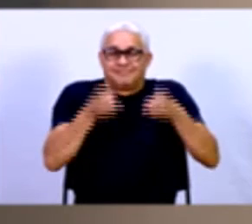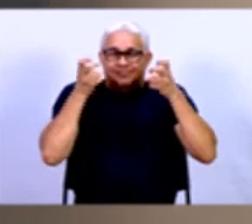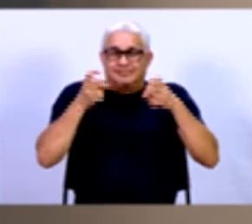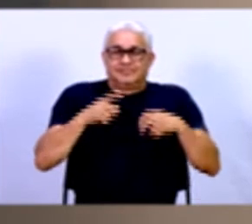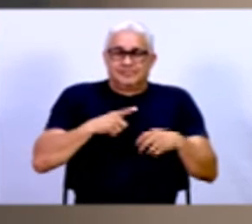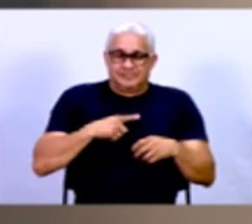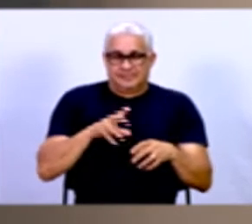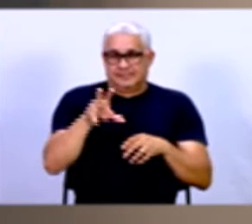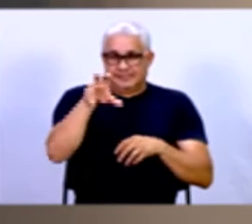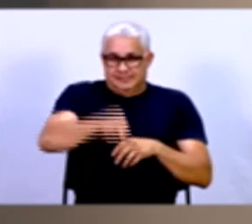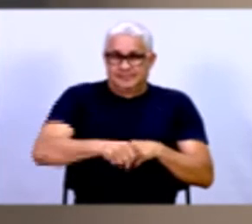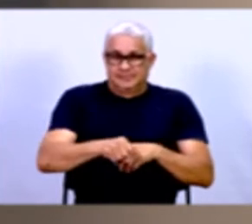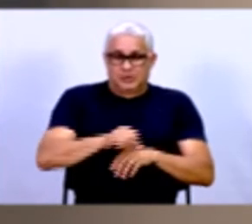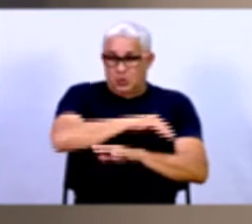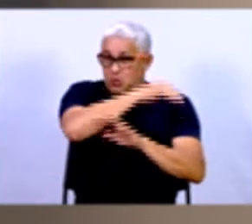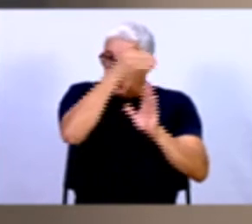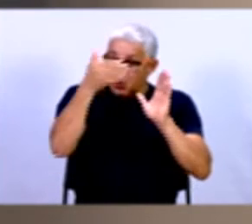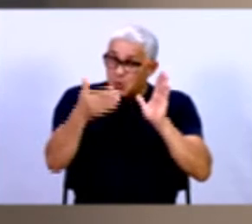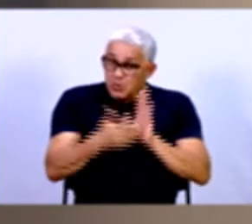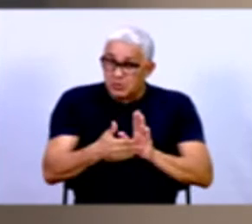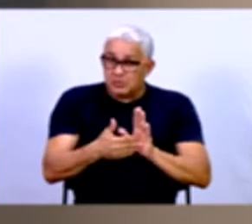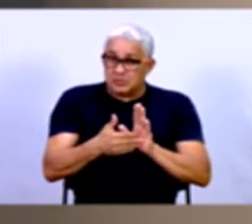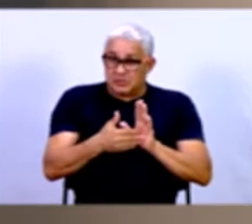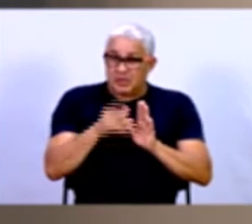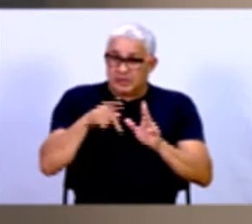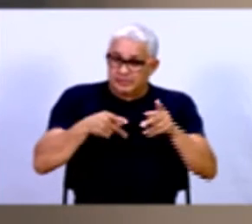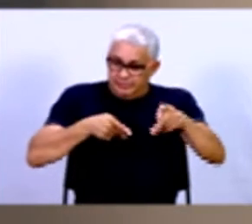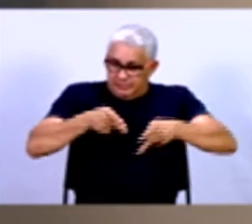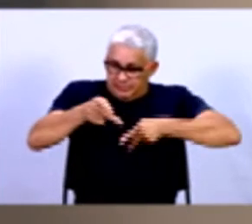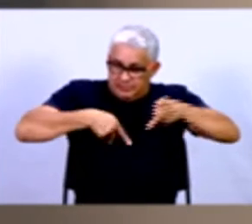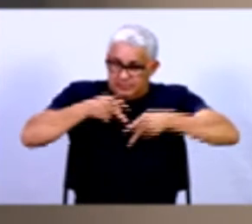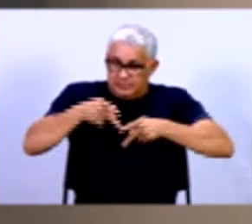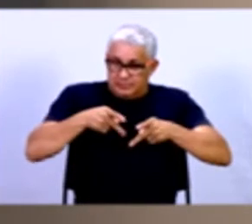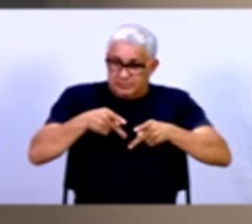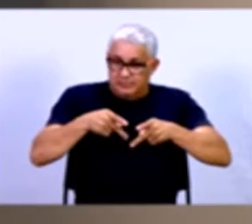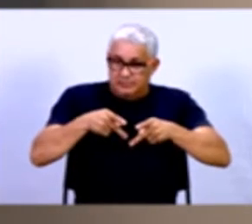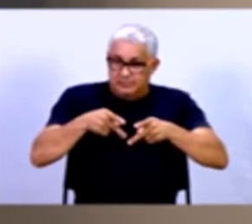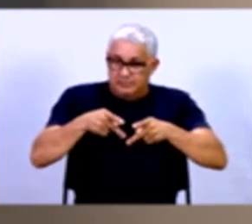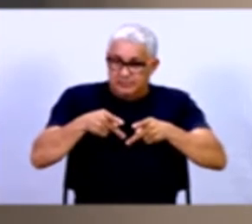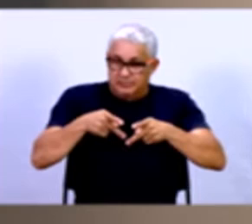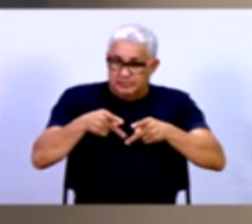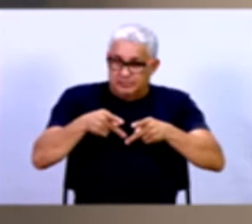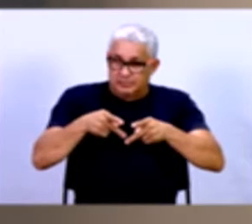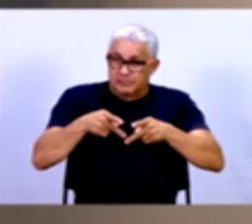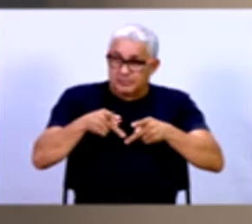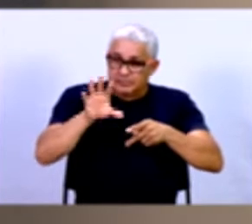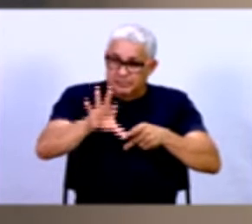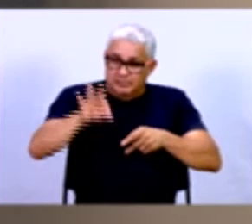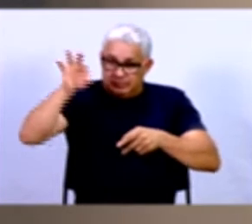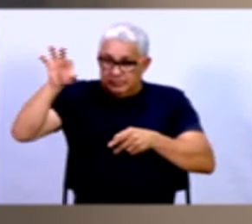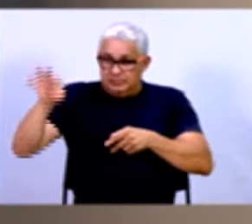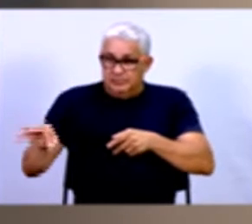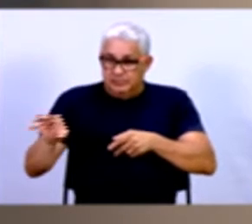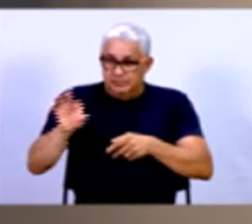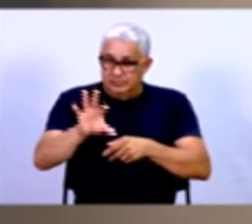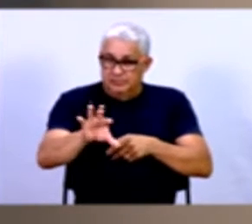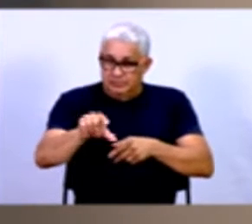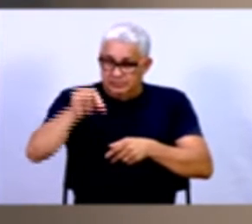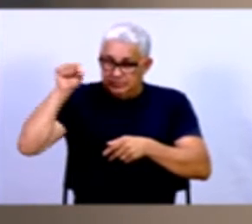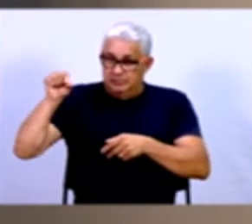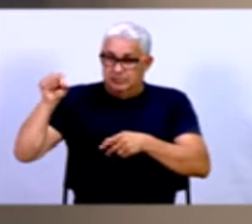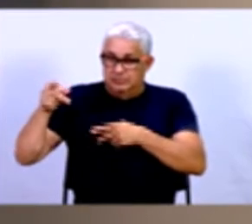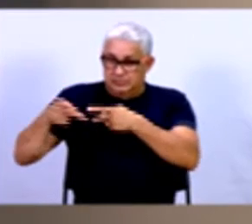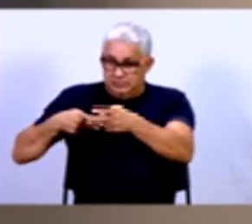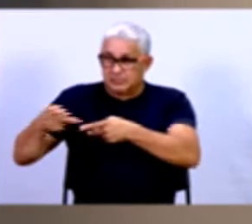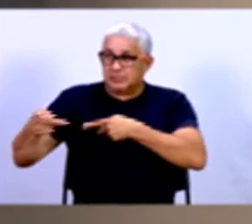está pegando o todo, a gente está falando da população. Uma parte que foi definida, né, no momento do